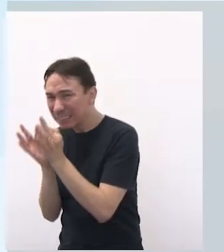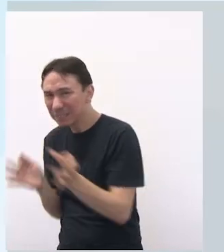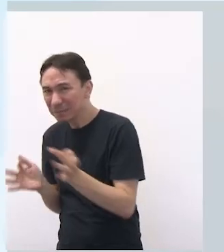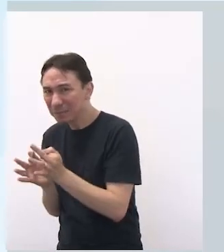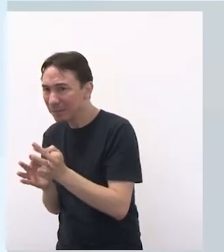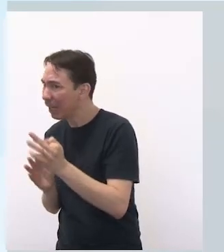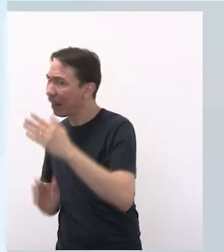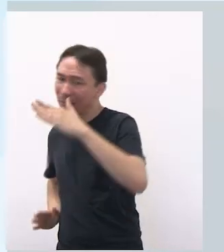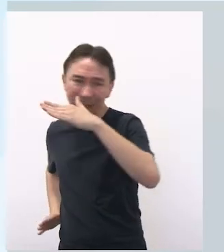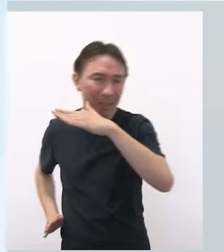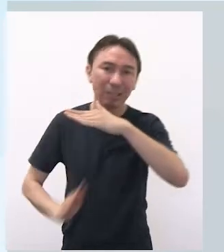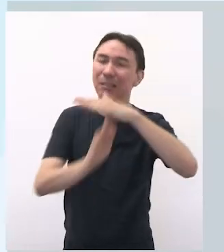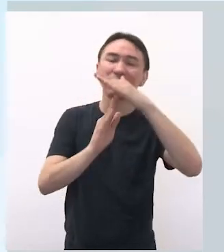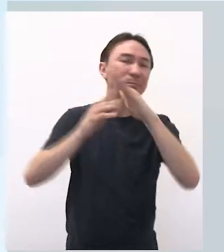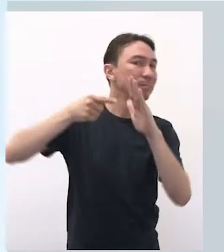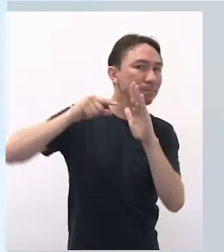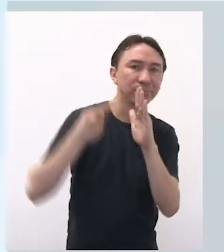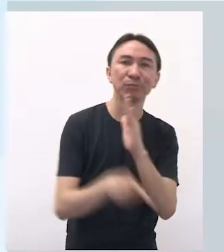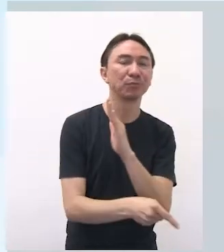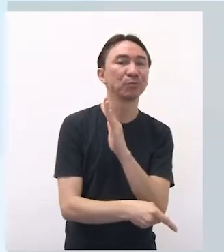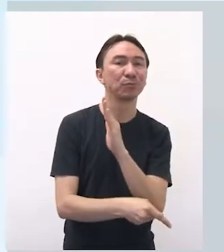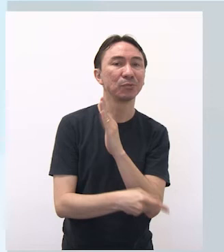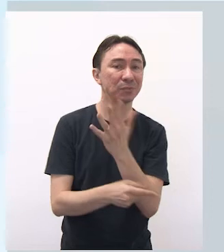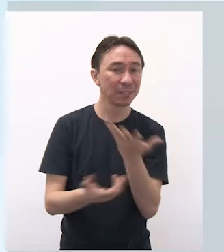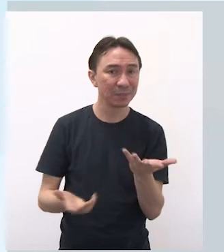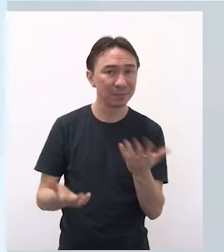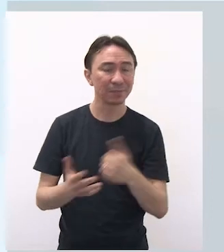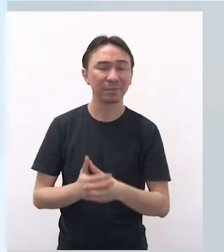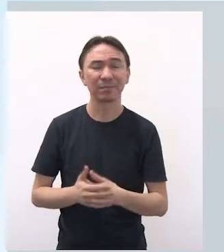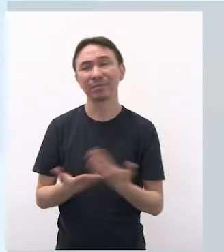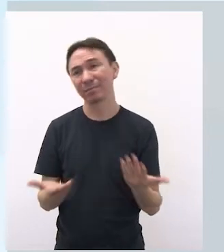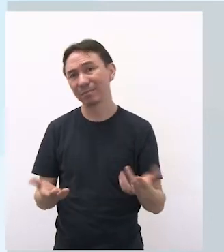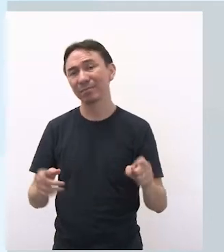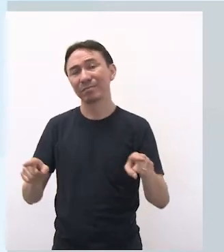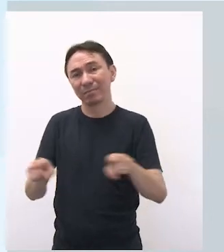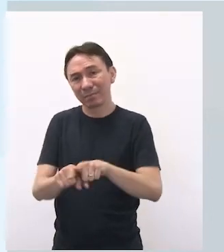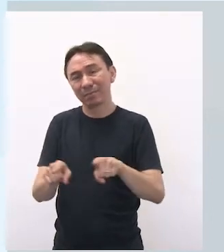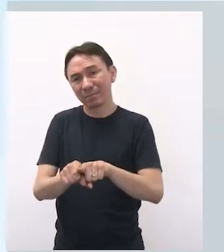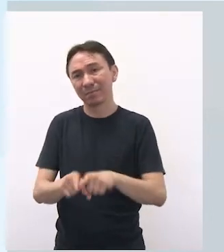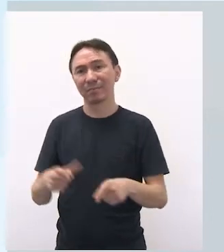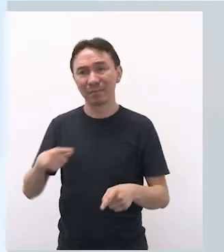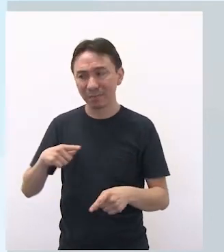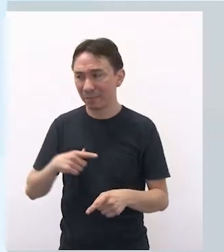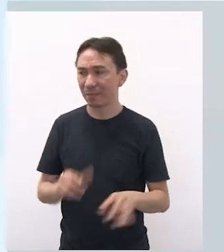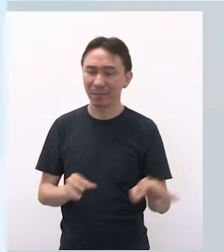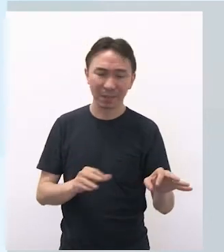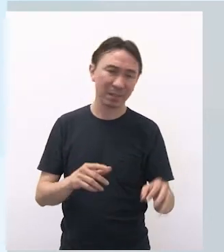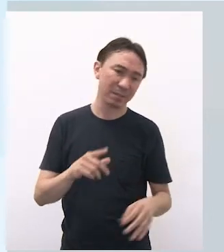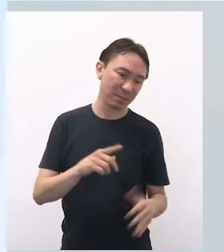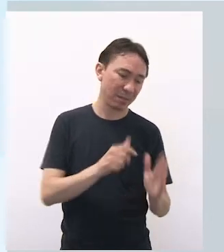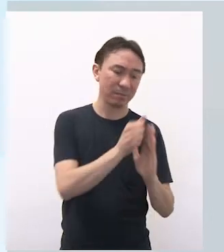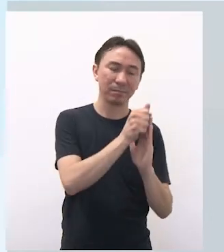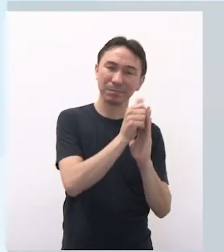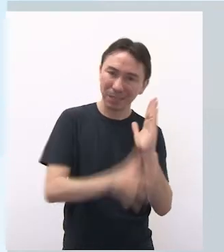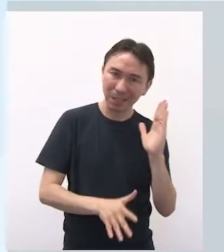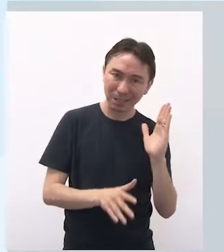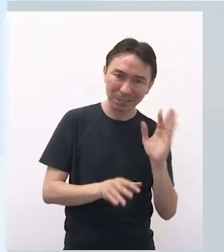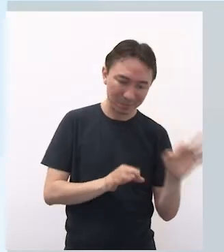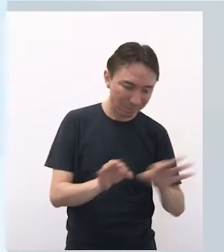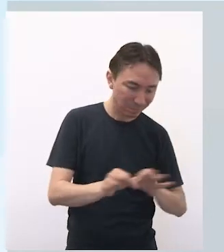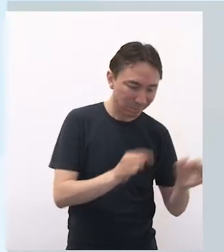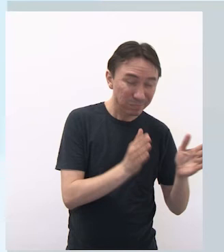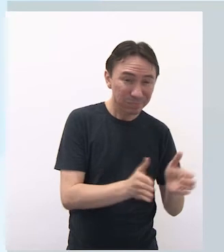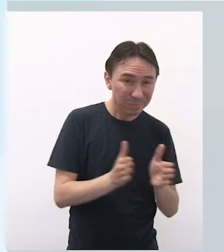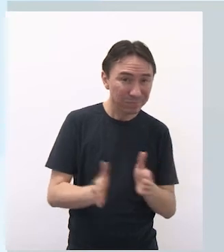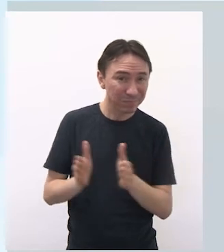eu penso, enquanto professor, também numa atividade, quando eu organizo os meus conteúdos, pensando num